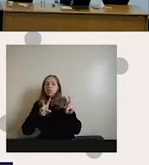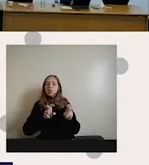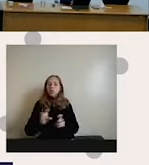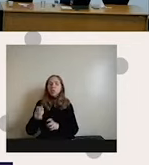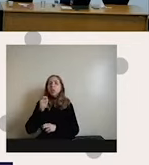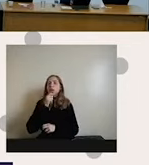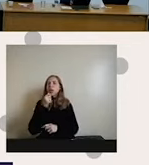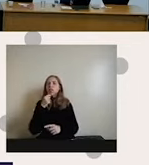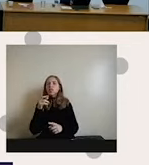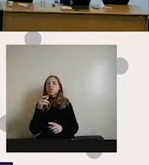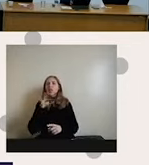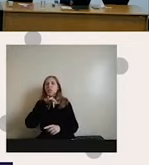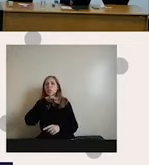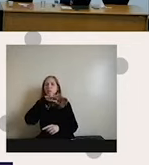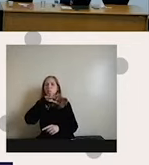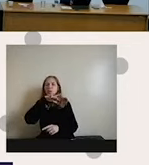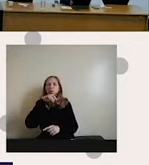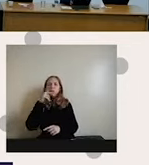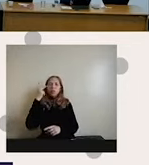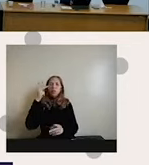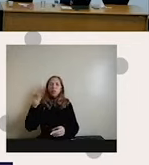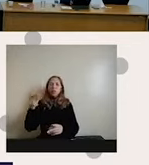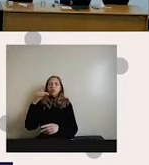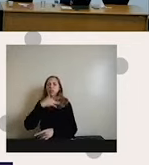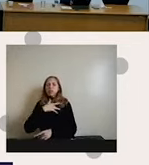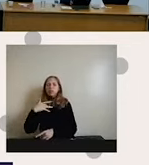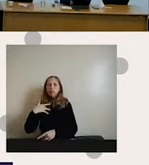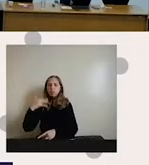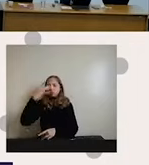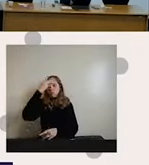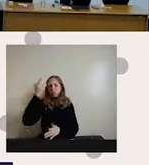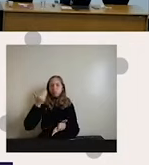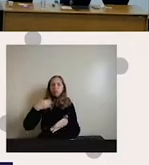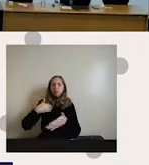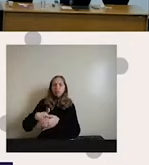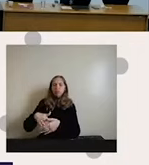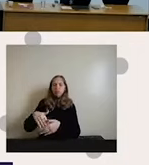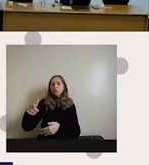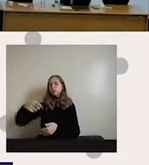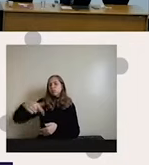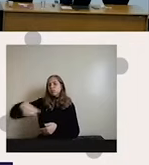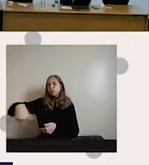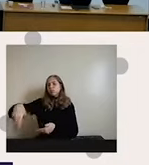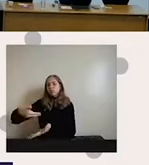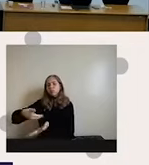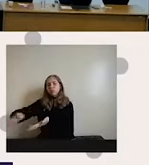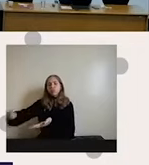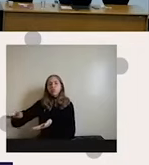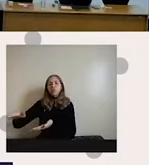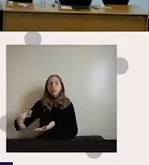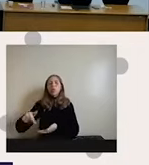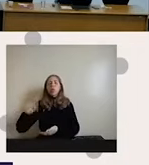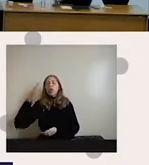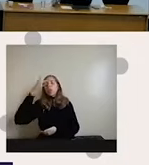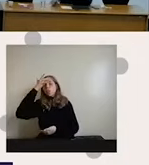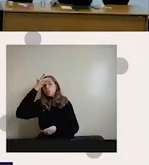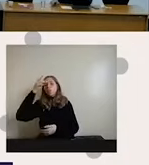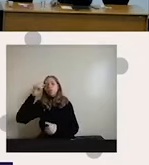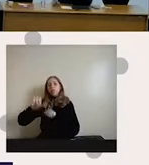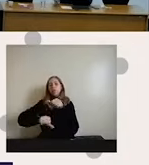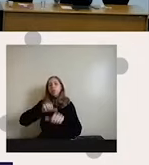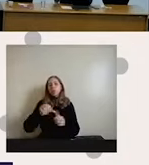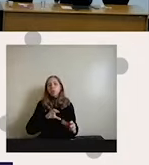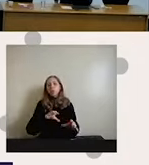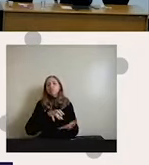à saúde mental, quando a gente vê pessoas que são demitidas, quando a gente vê pessoas que mudam de setores, etc., né, são terrenos férteis aí